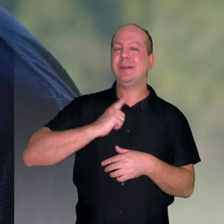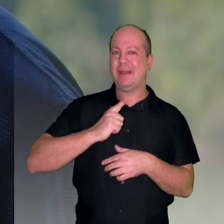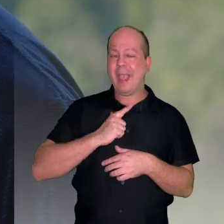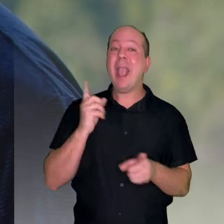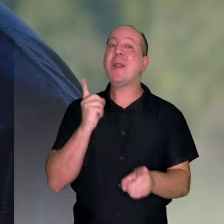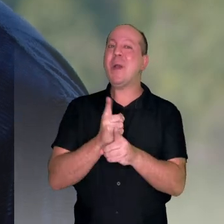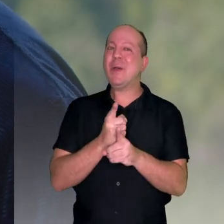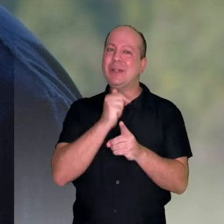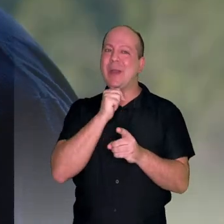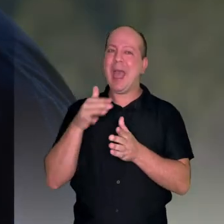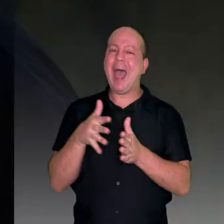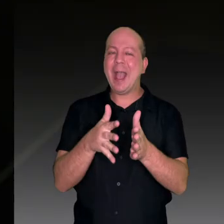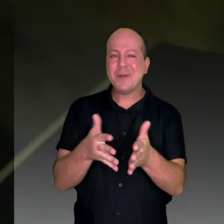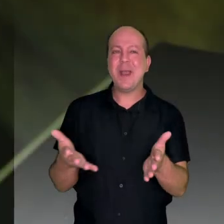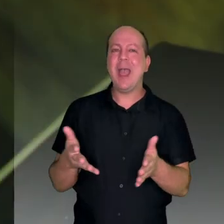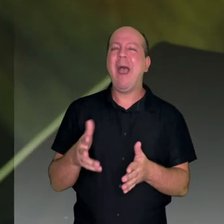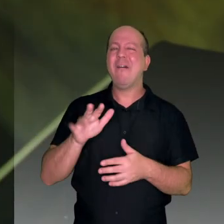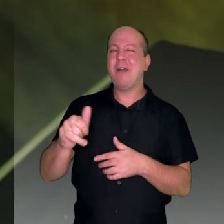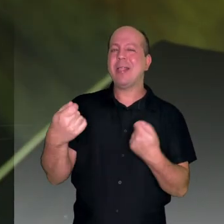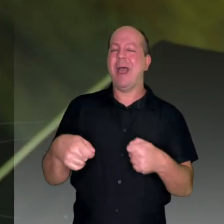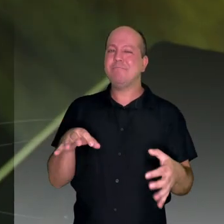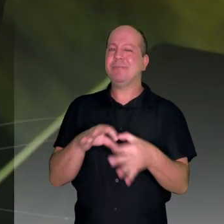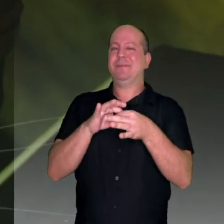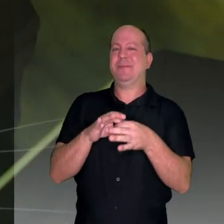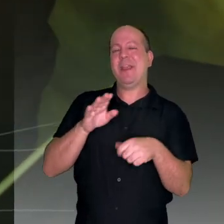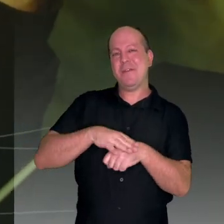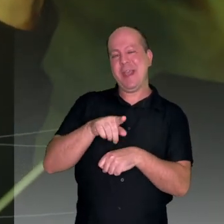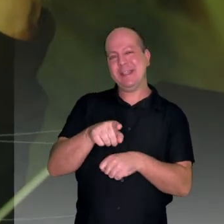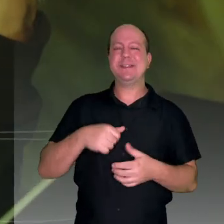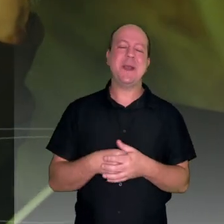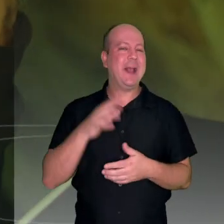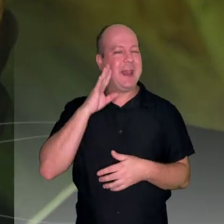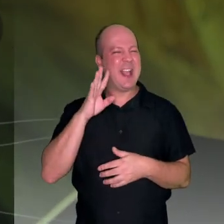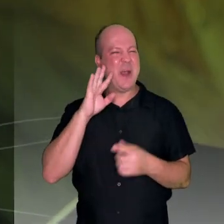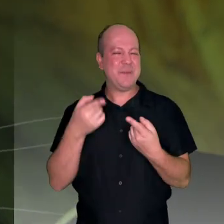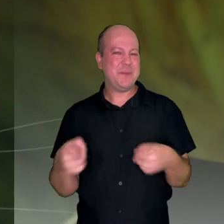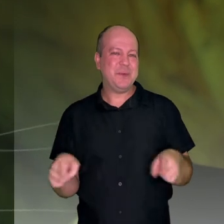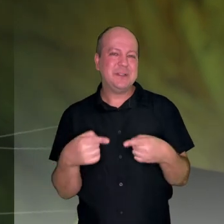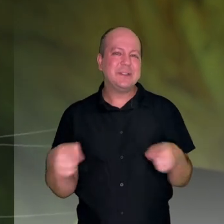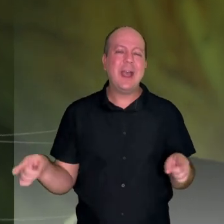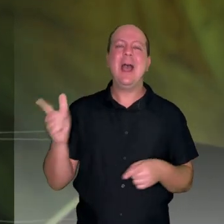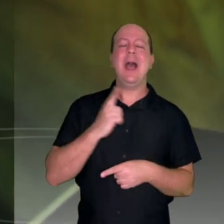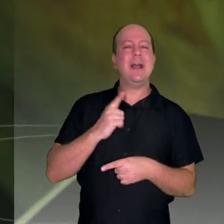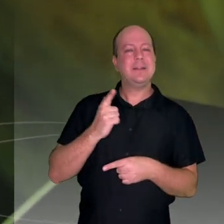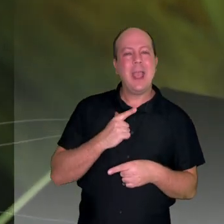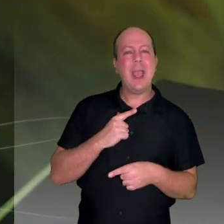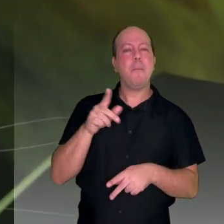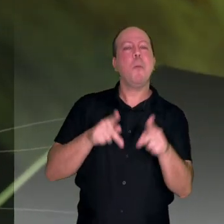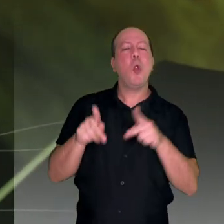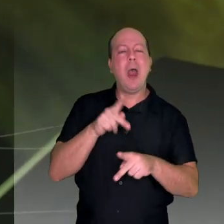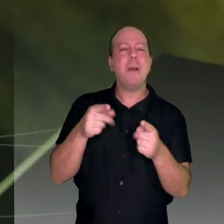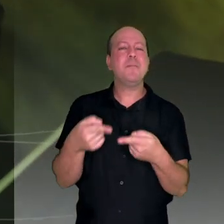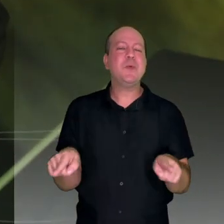tem uma música chamada Encontro das Águas. Isso vai dar um molho aí, né? E foi bem isso. E o bacana dessa música é que ela tem quase um feeling de